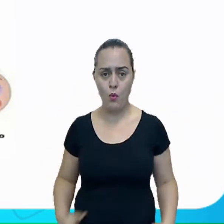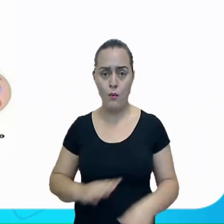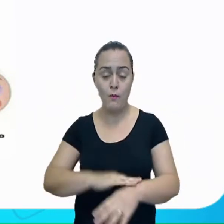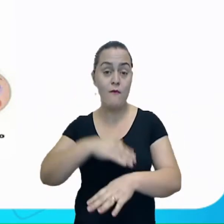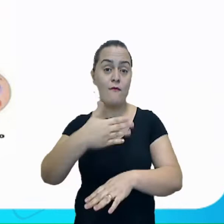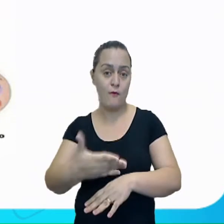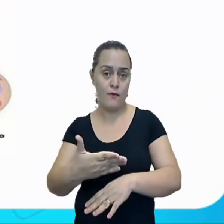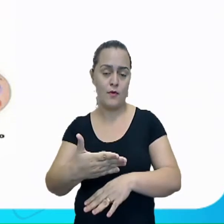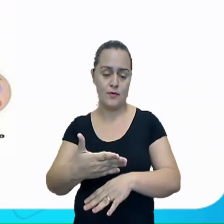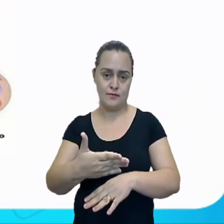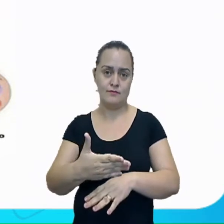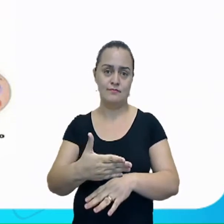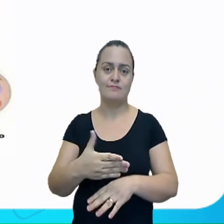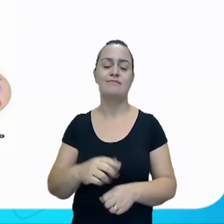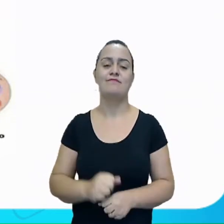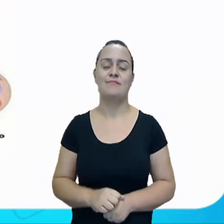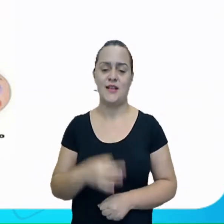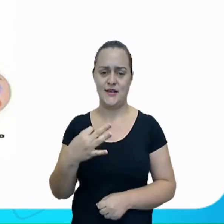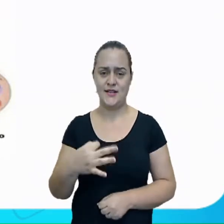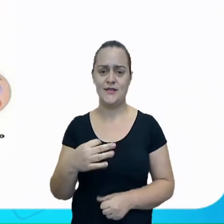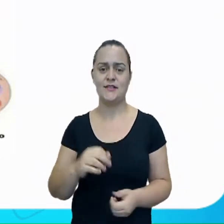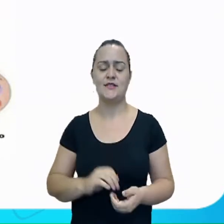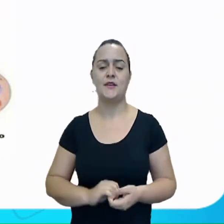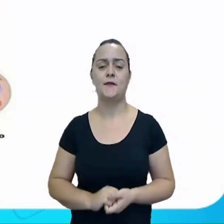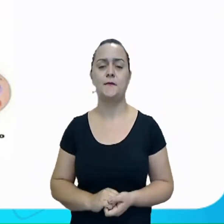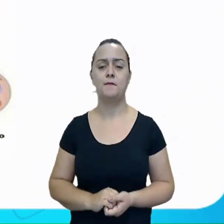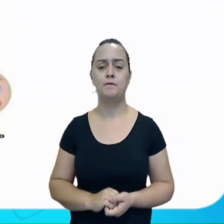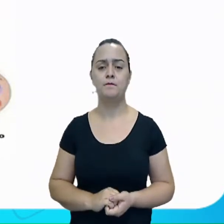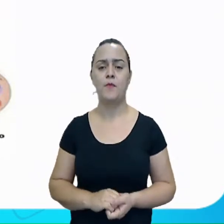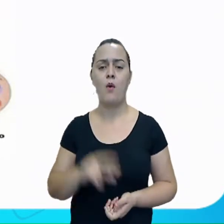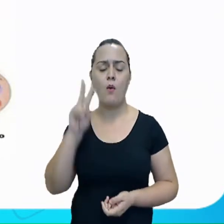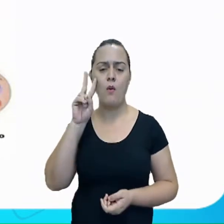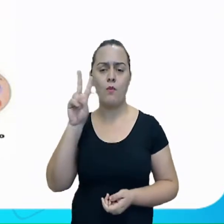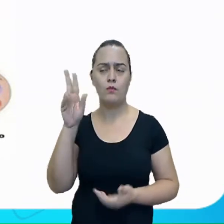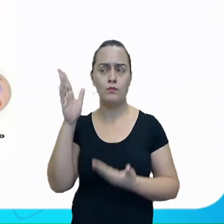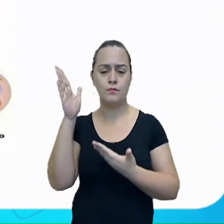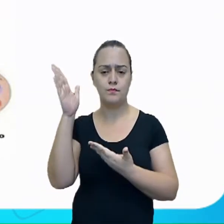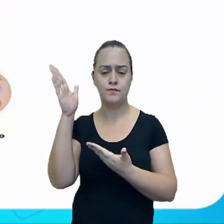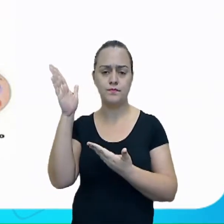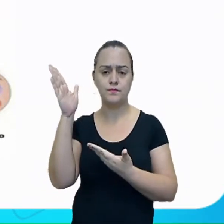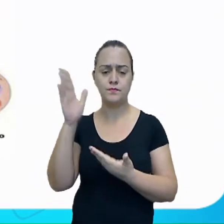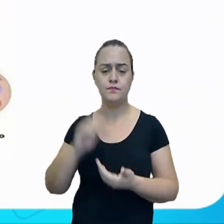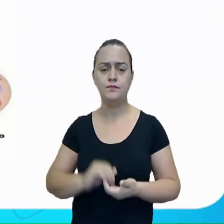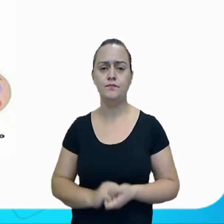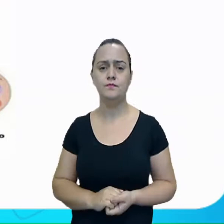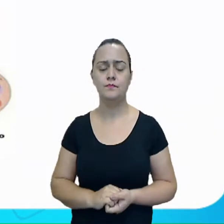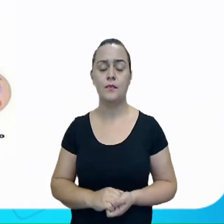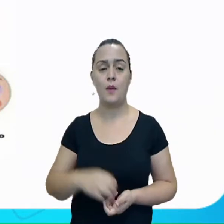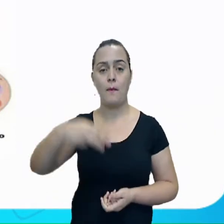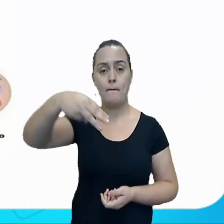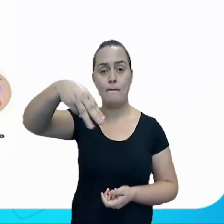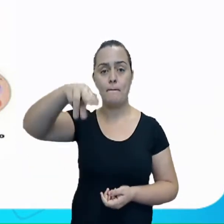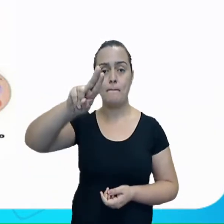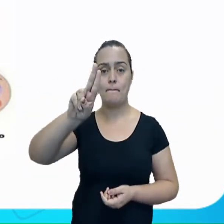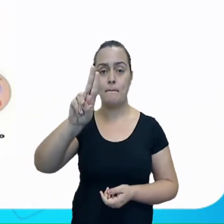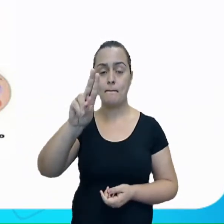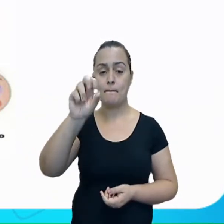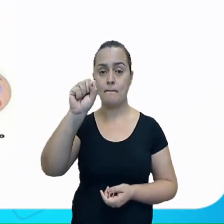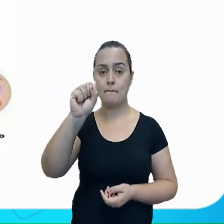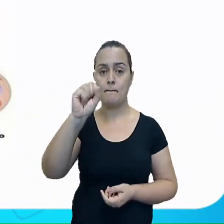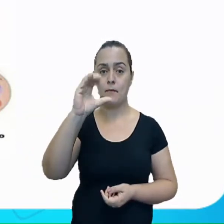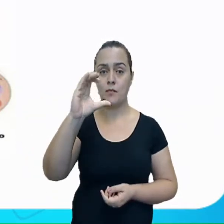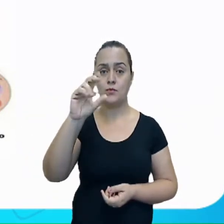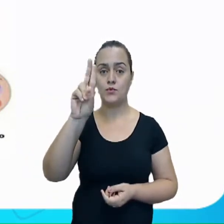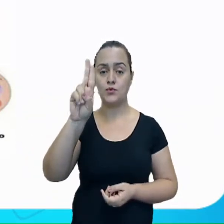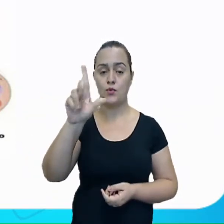constituído, tem a presença de tecido epitelial. Temos aqui o tecido muscular. As células